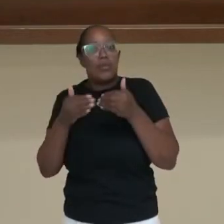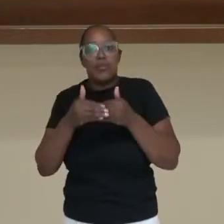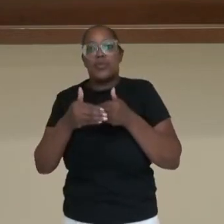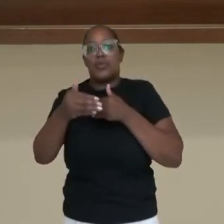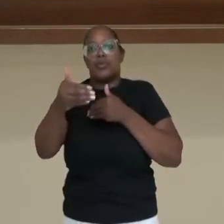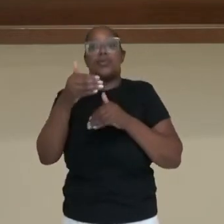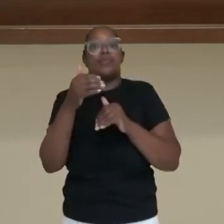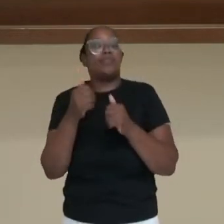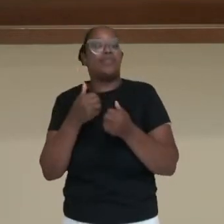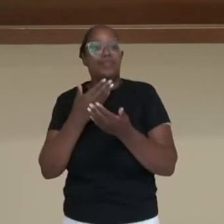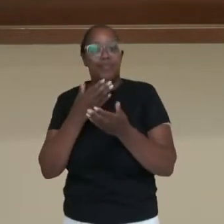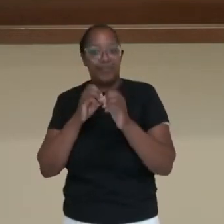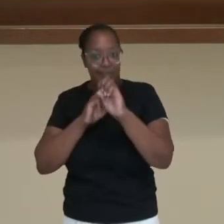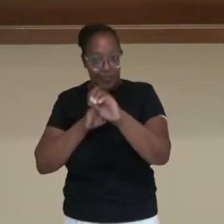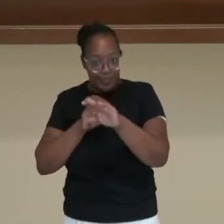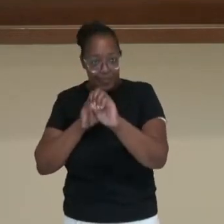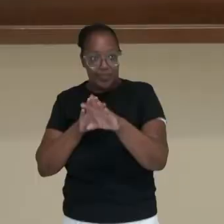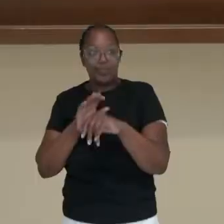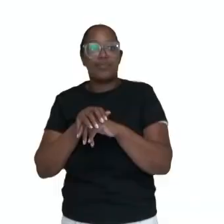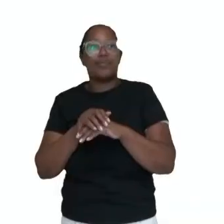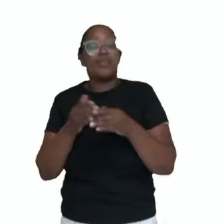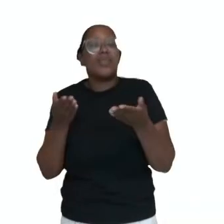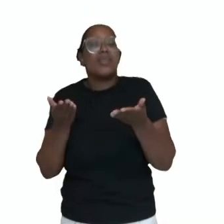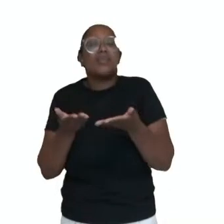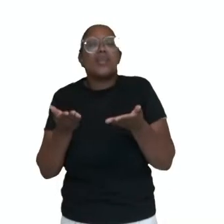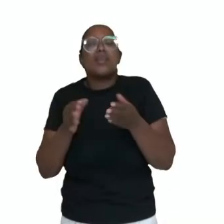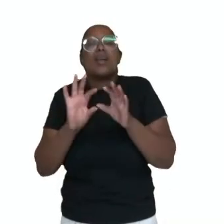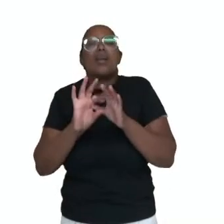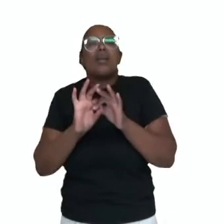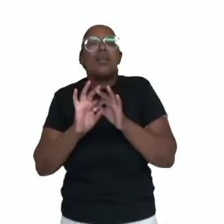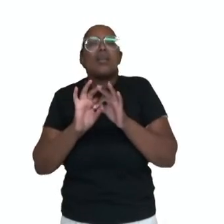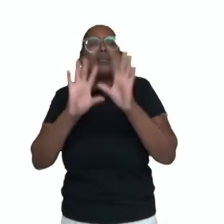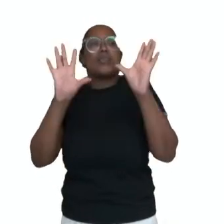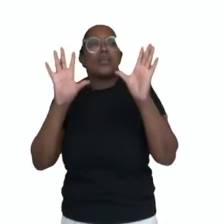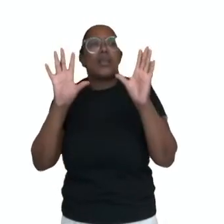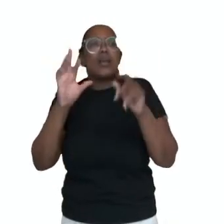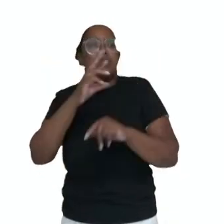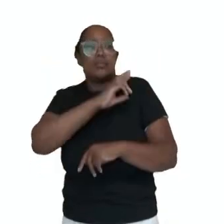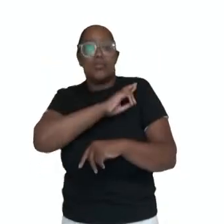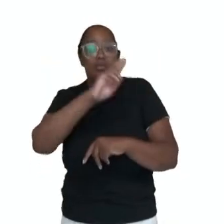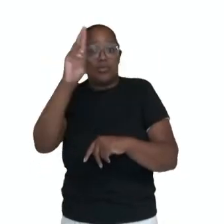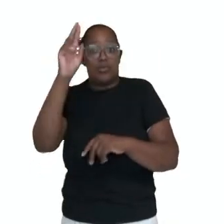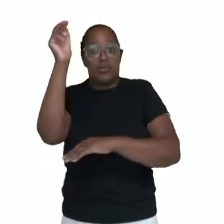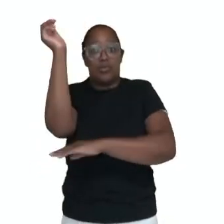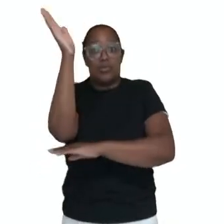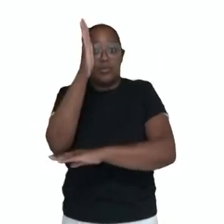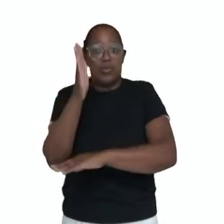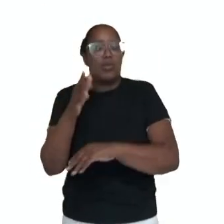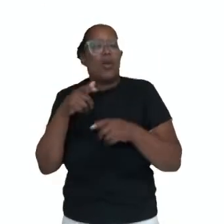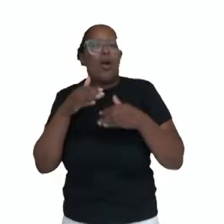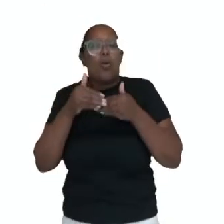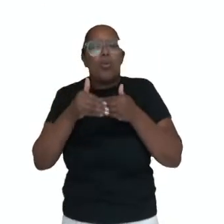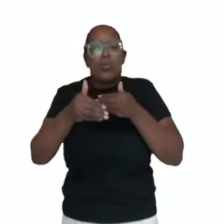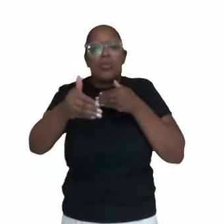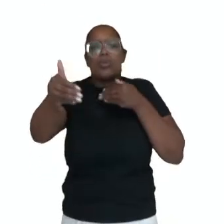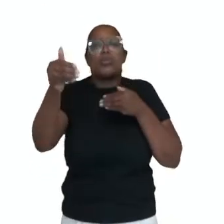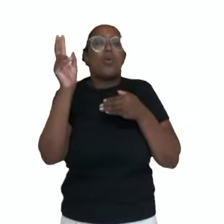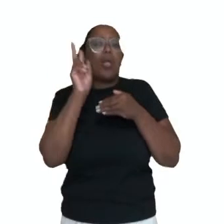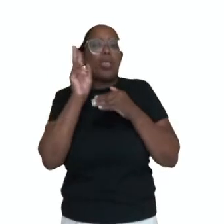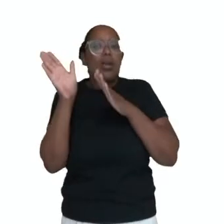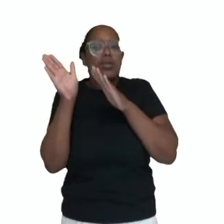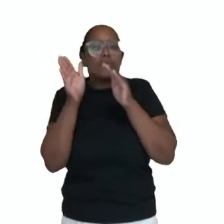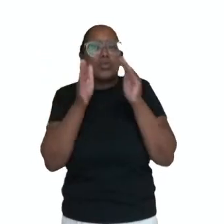então. Bom, e a liberdade religiosa do Brasil? Ao longo da história do Brasil, nós tivemos